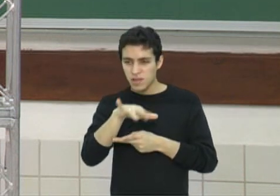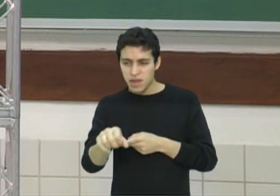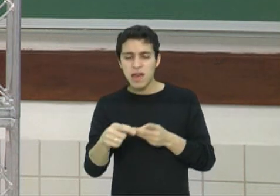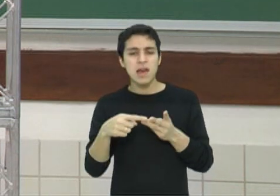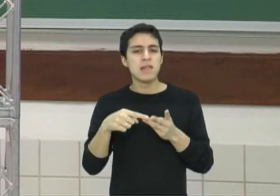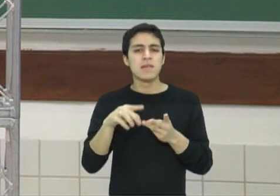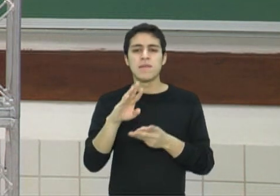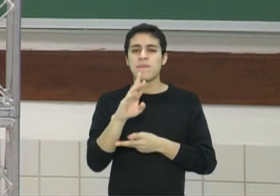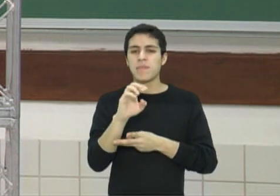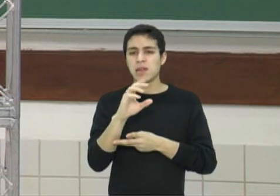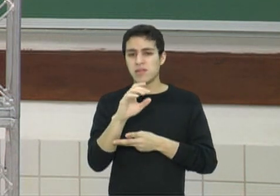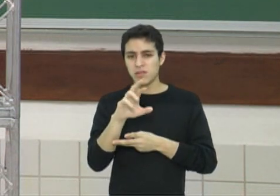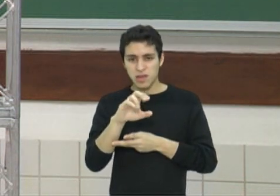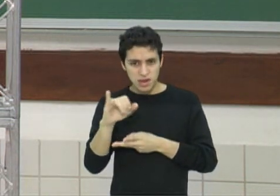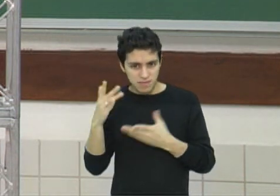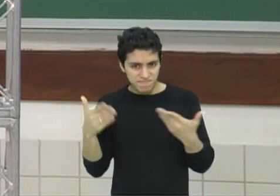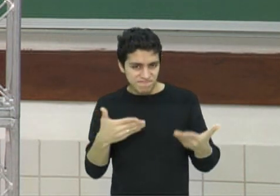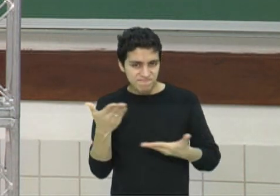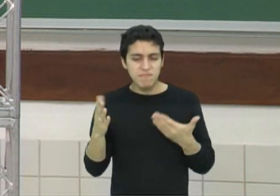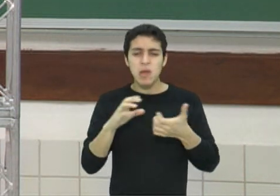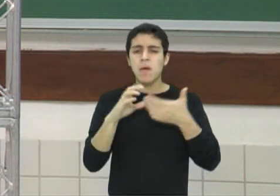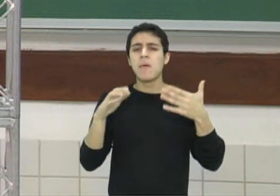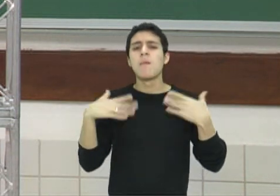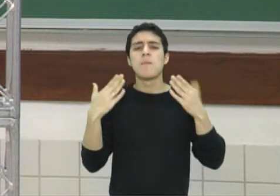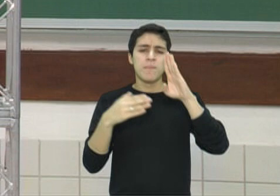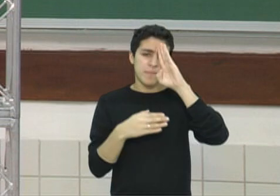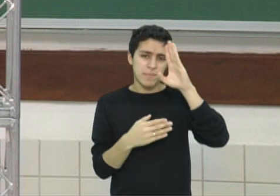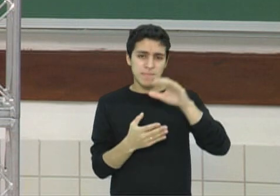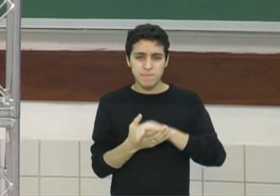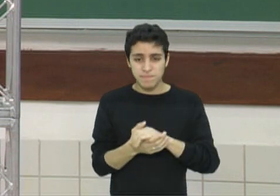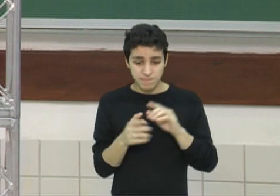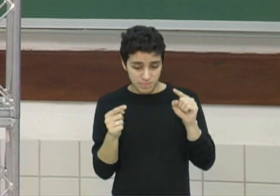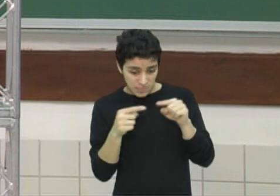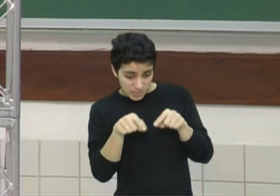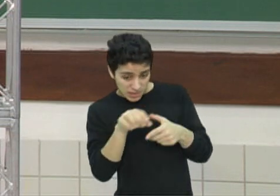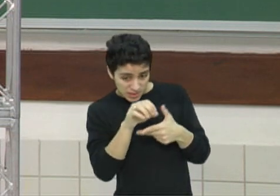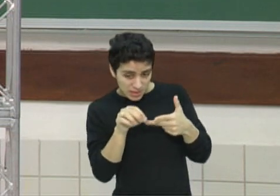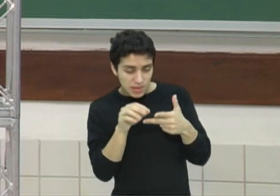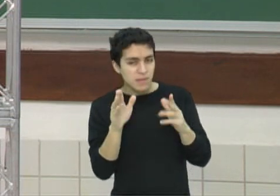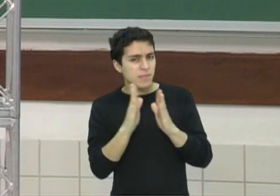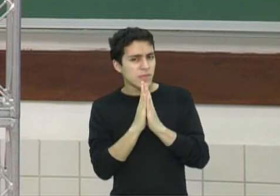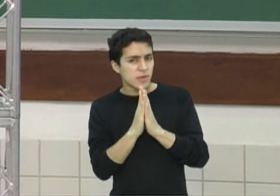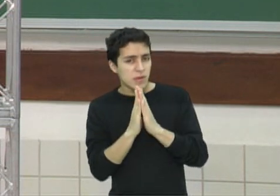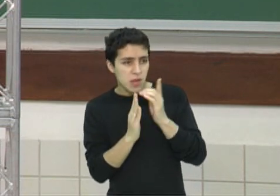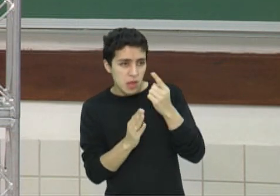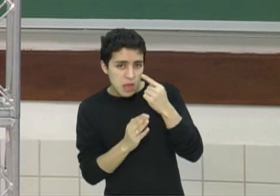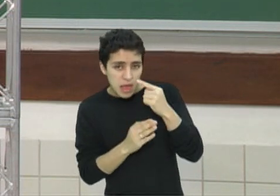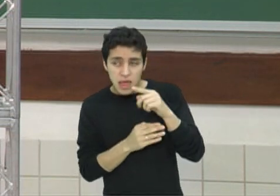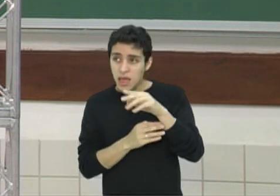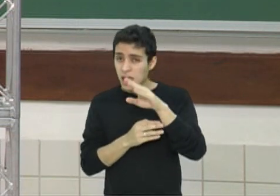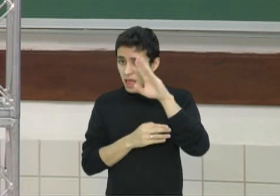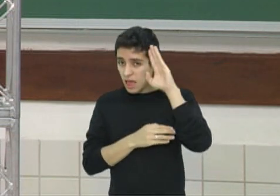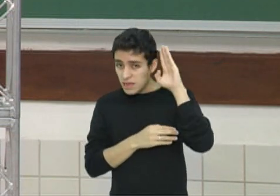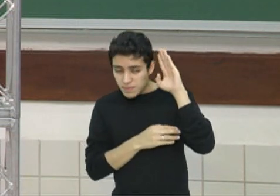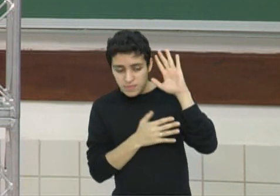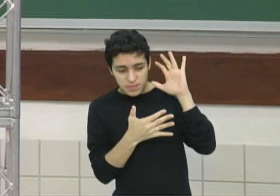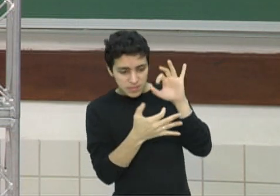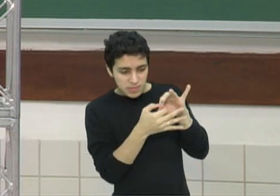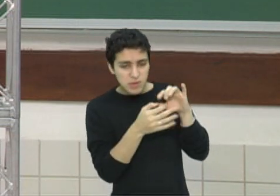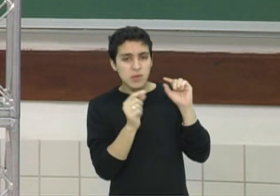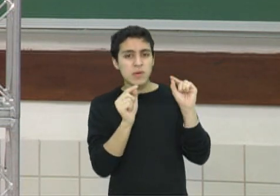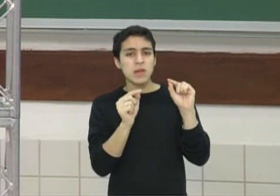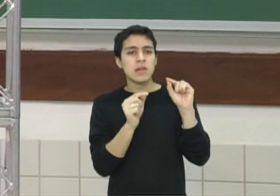Brecheret. Característica. Qual a característica principal? Isso para o Enem, gente, nunca esqueçam. Academismo significa